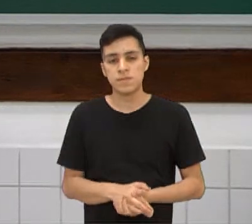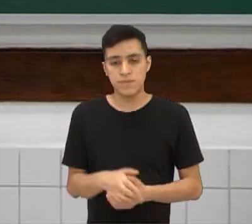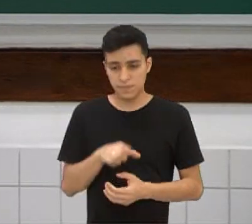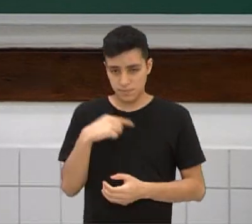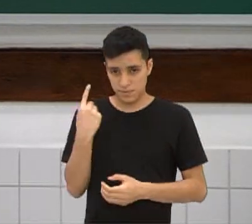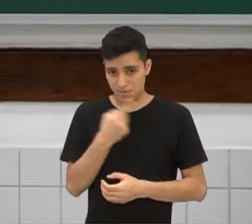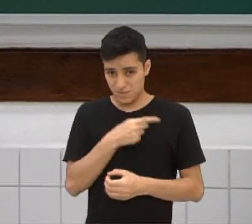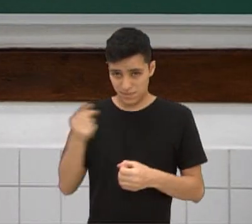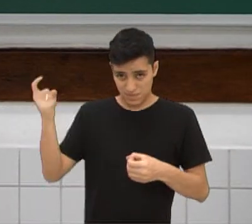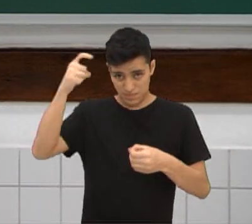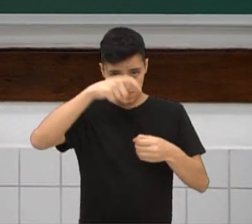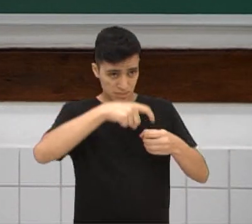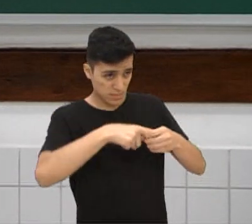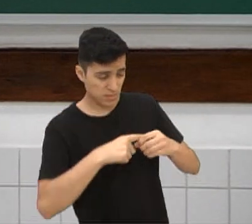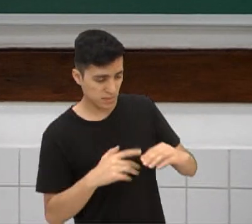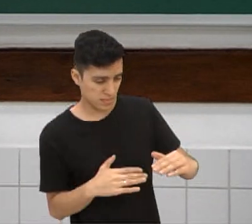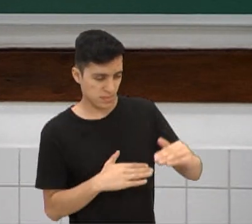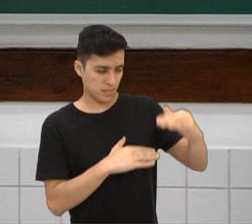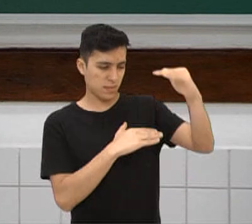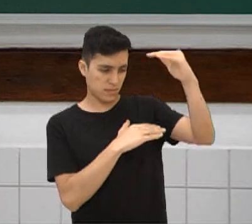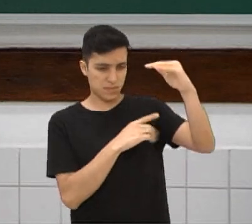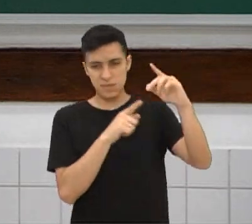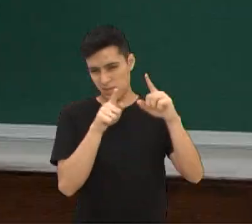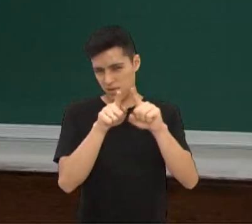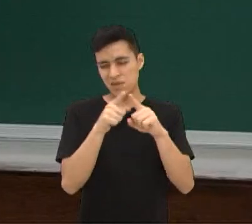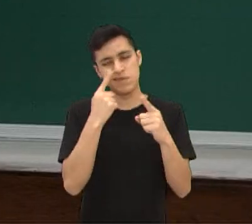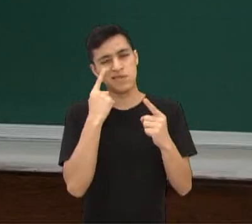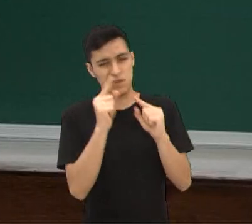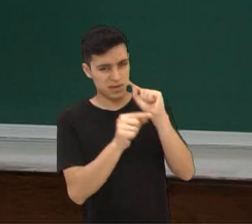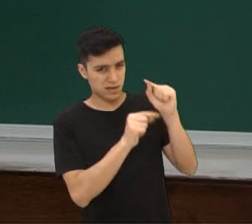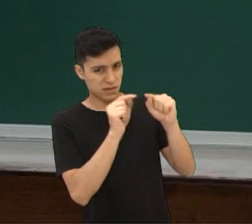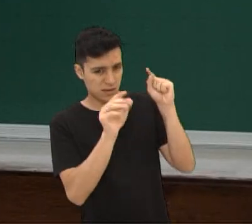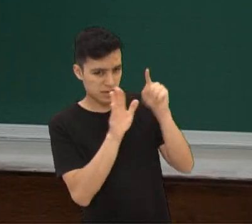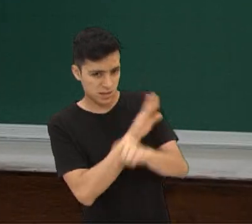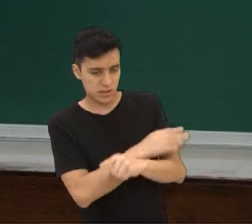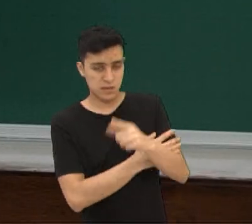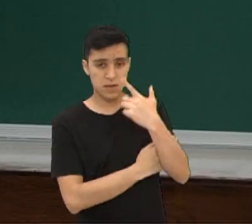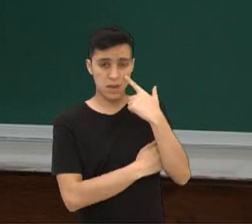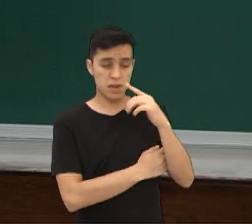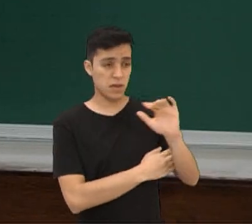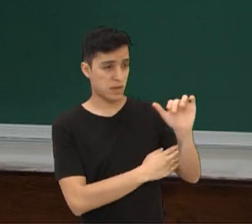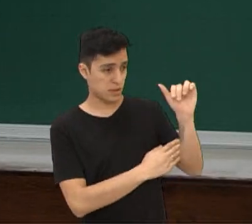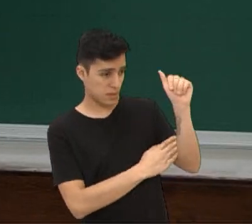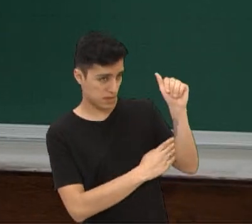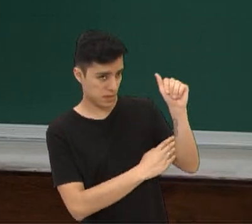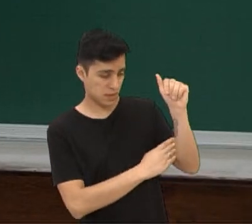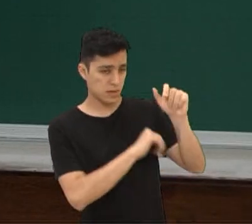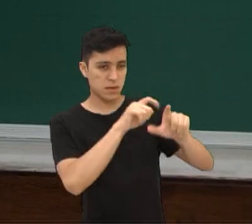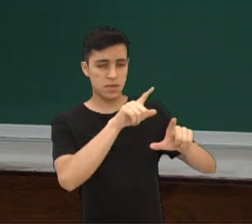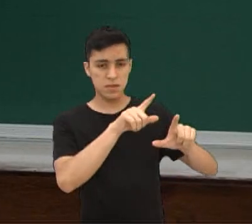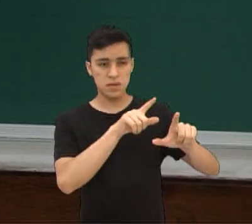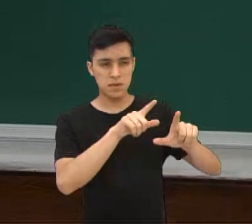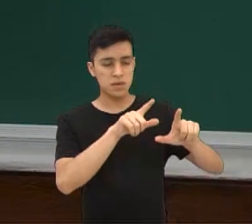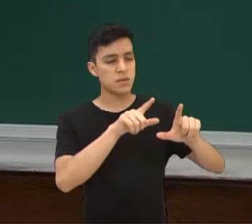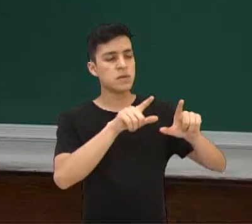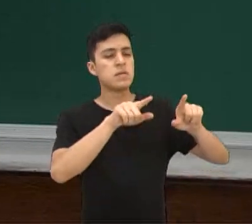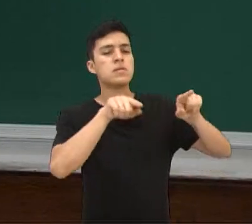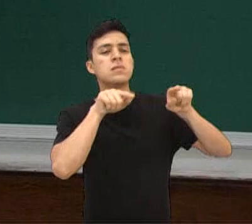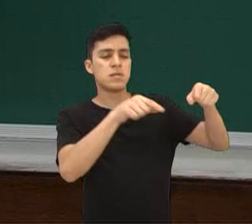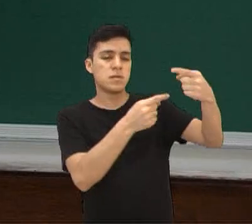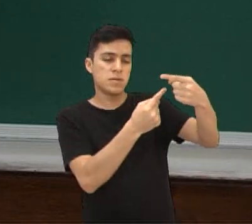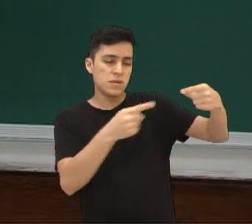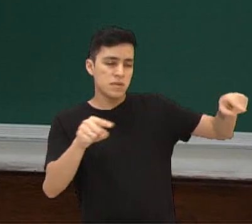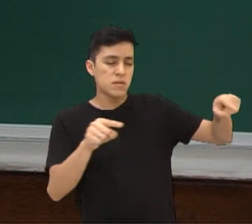Retomando o nosso fragmento e o nosso questionamento, pessoal, na letra A. Na letra, o pronome who é relacionado a quem?